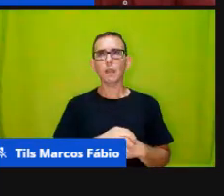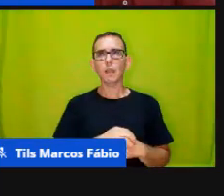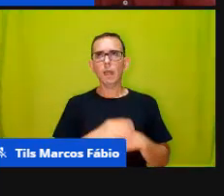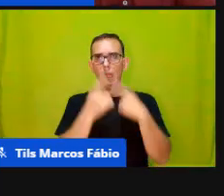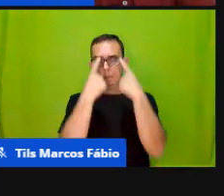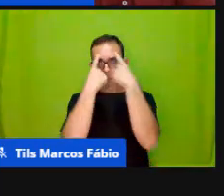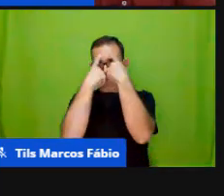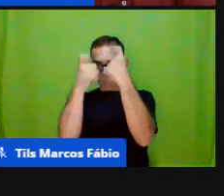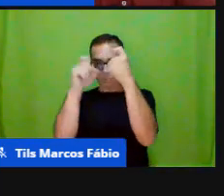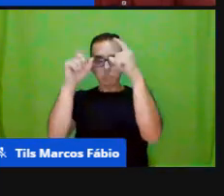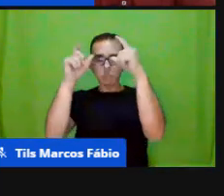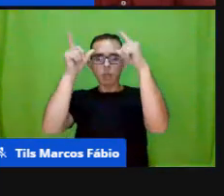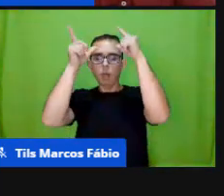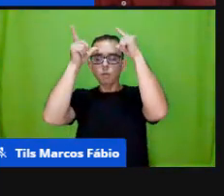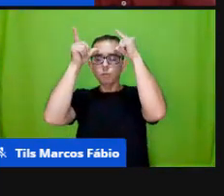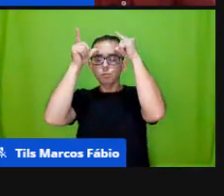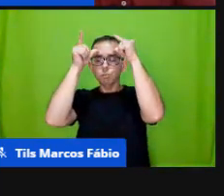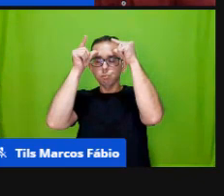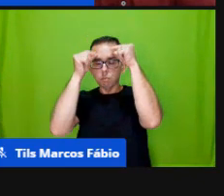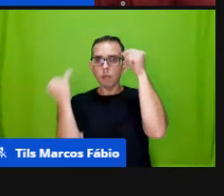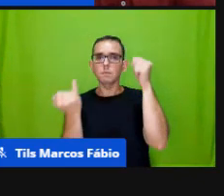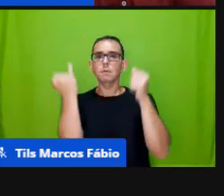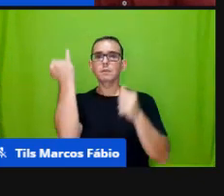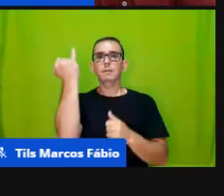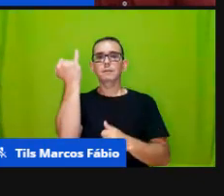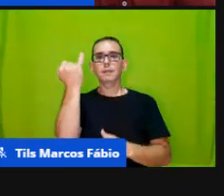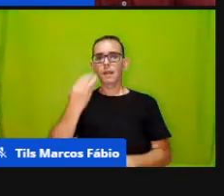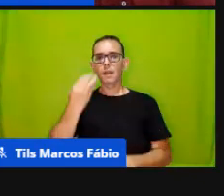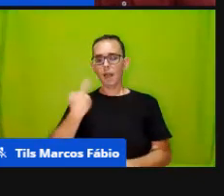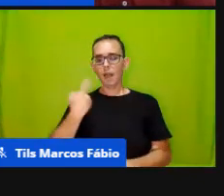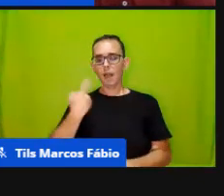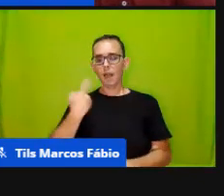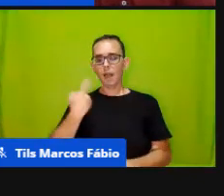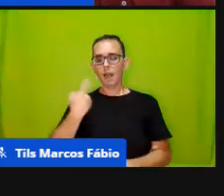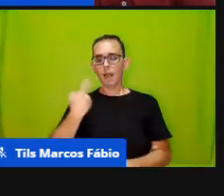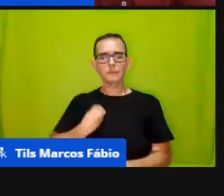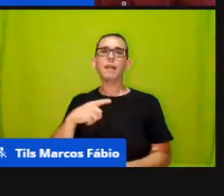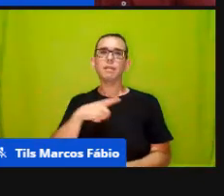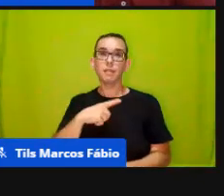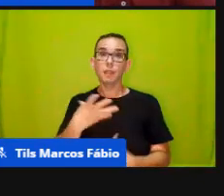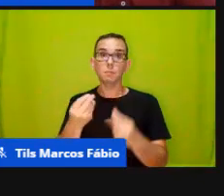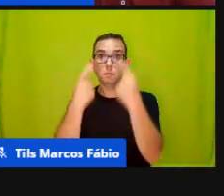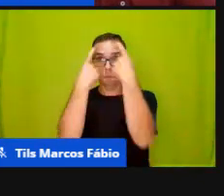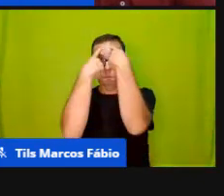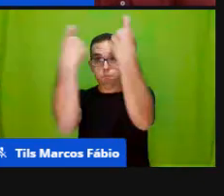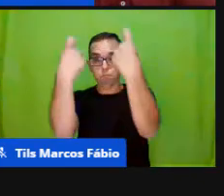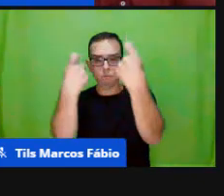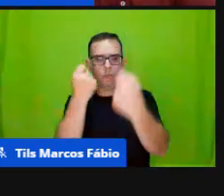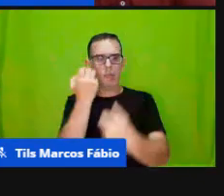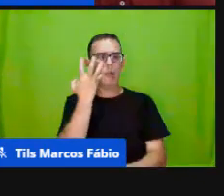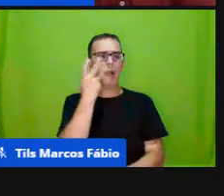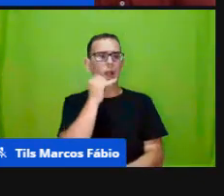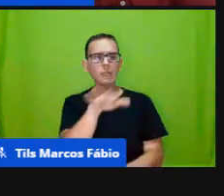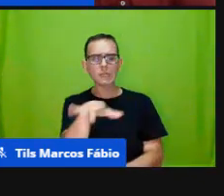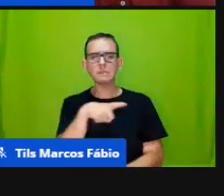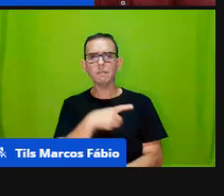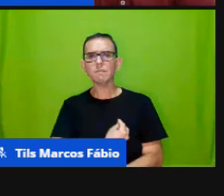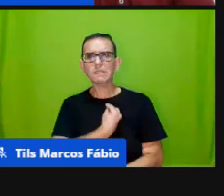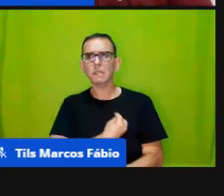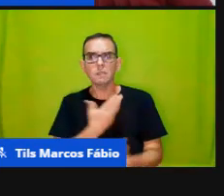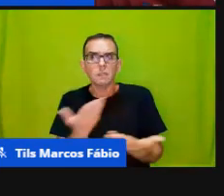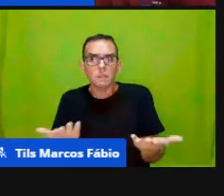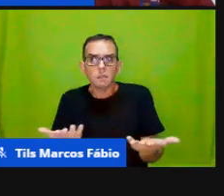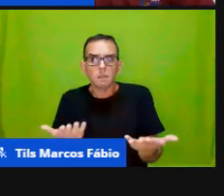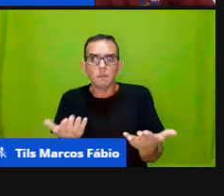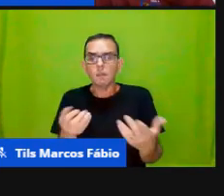é extremamente importante, né? Hoje a vida da gente é um estresse total e a criança vive estresse, né? Quando o